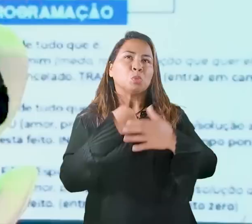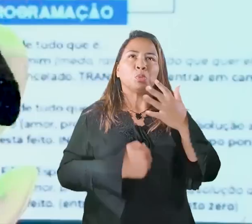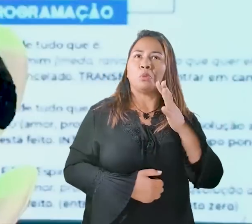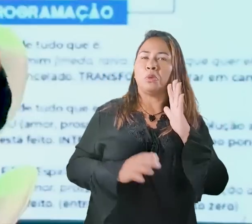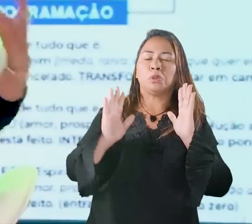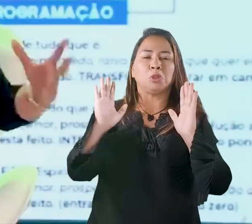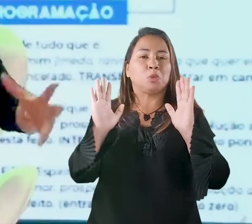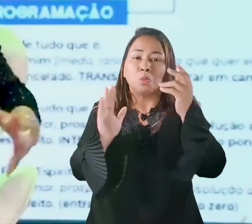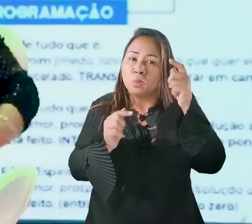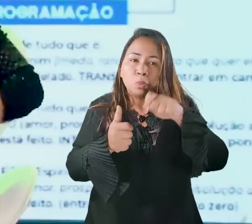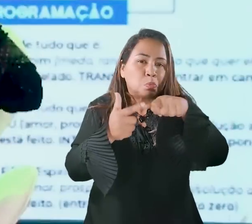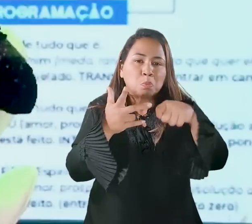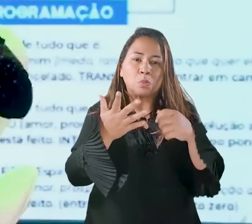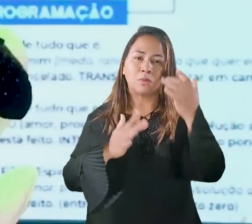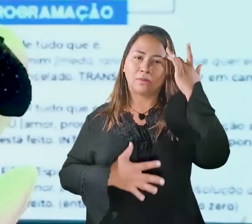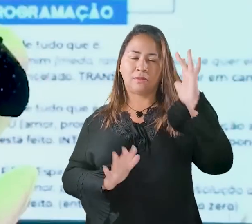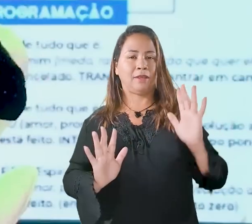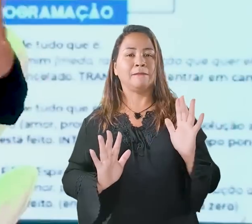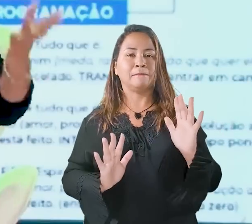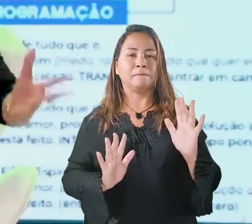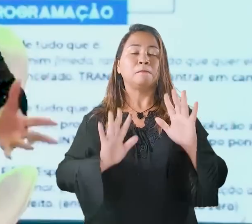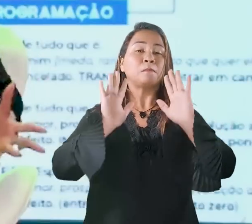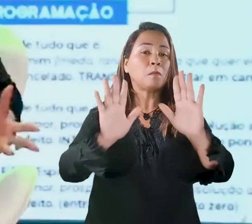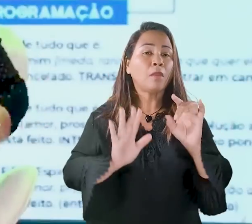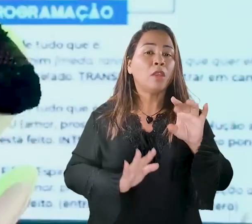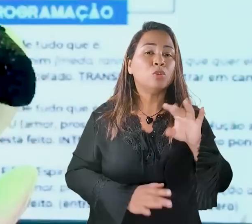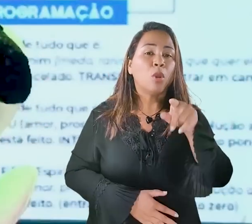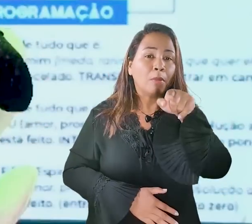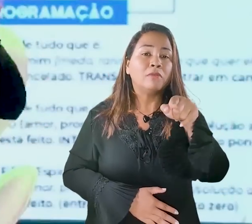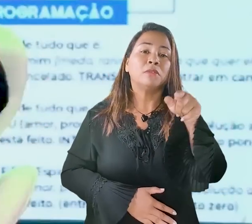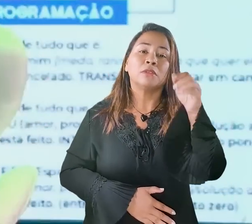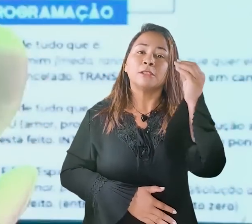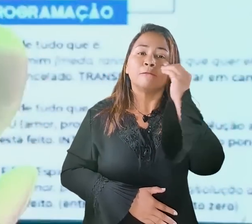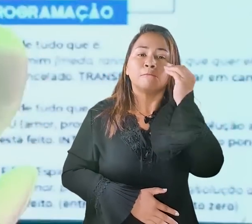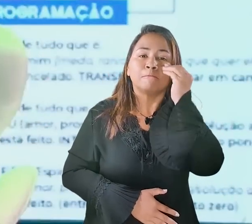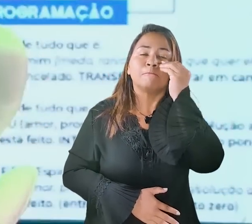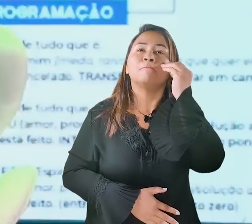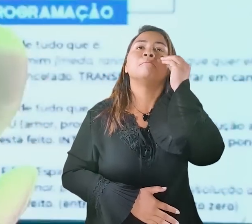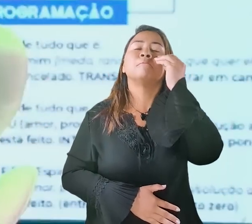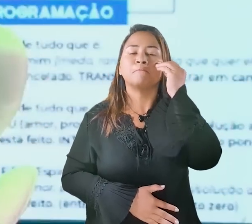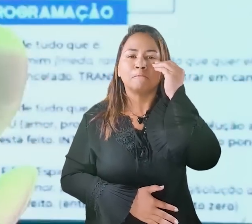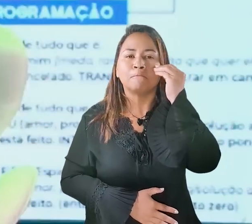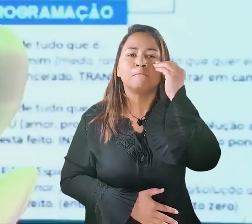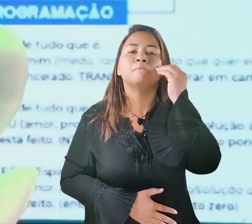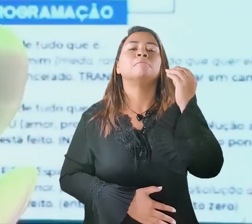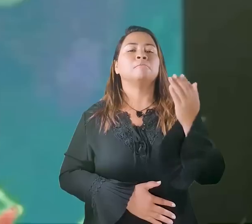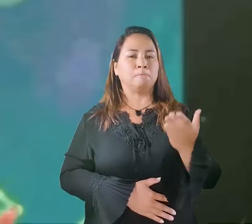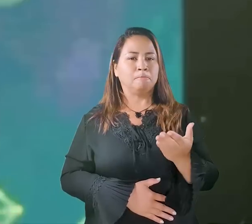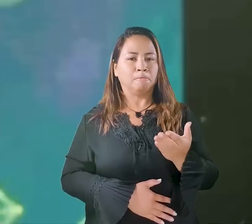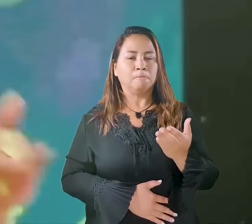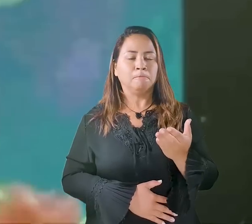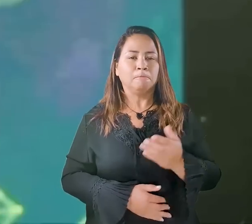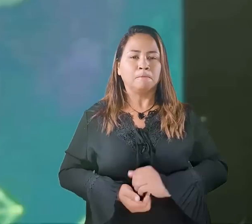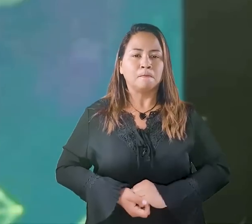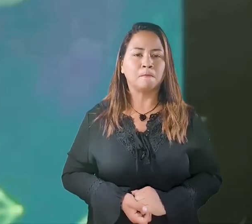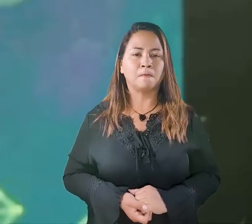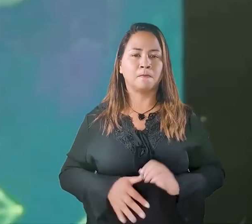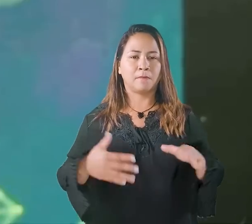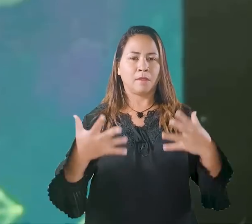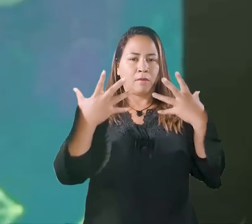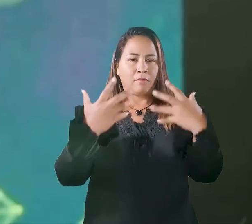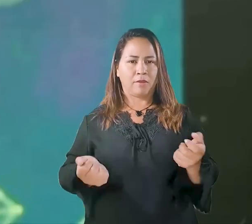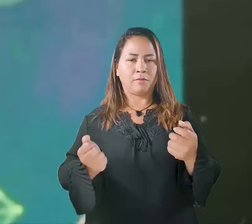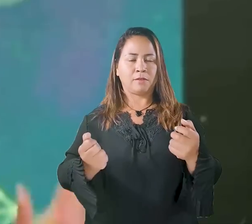experience, experiência, é para você apenas experienciar e já expliquei demais para quem tem que experienciar. Então, entra no